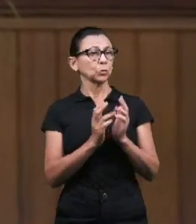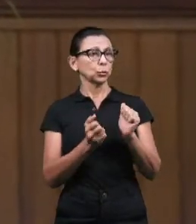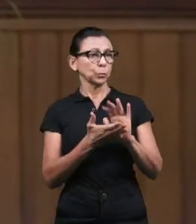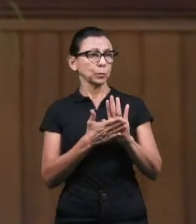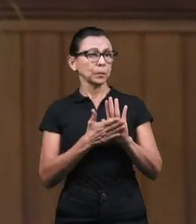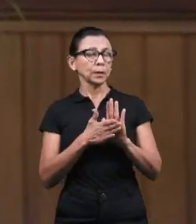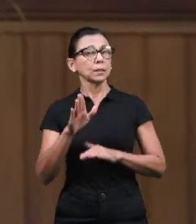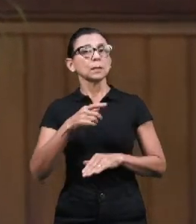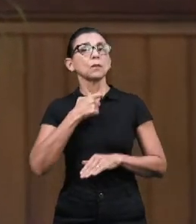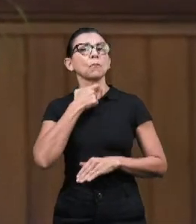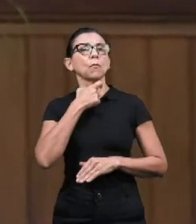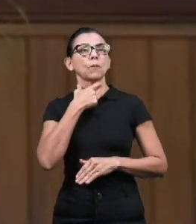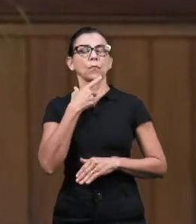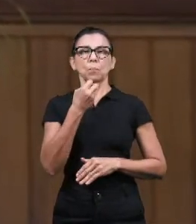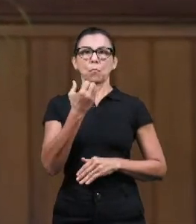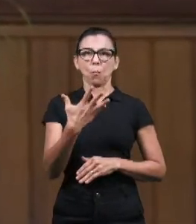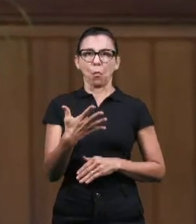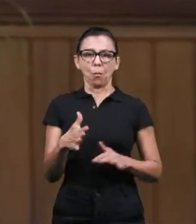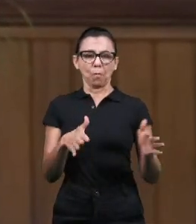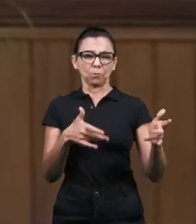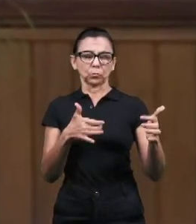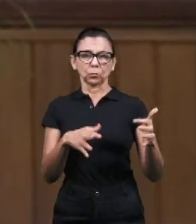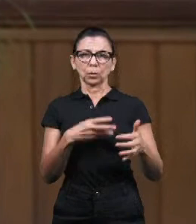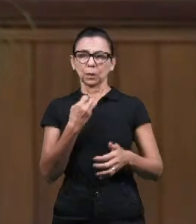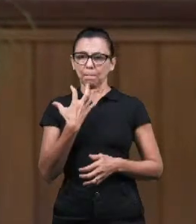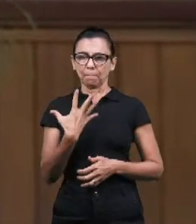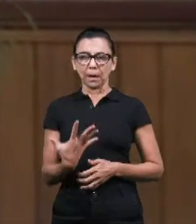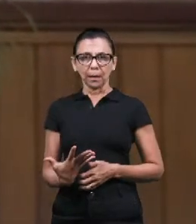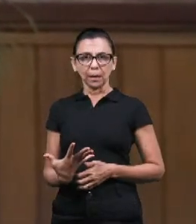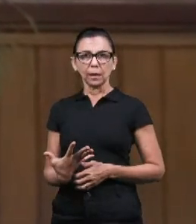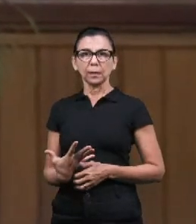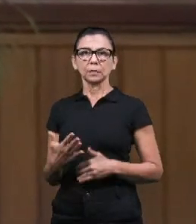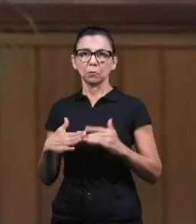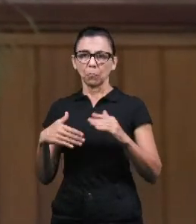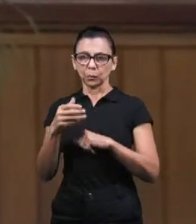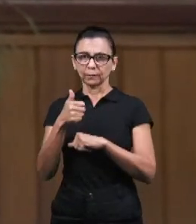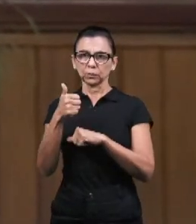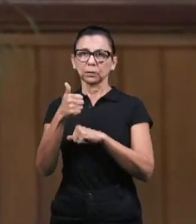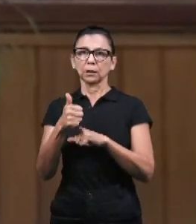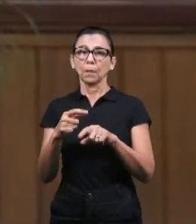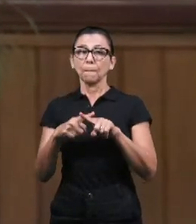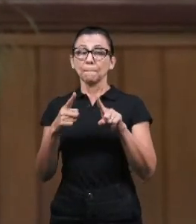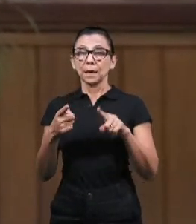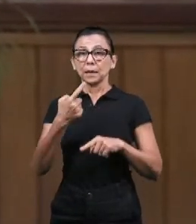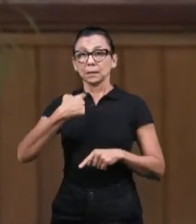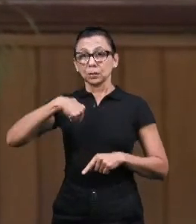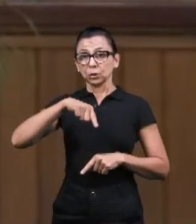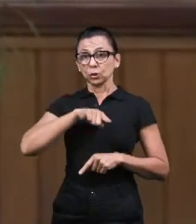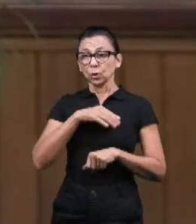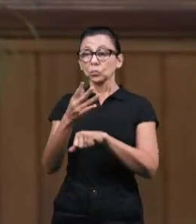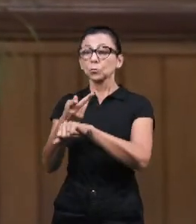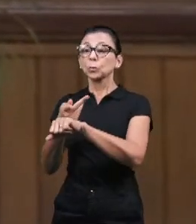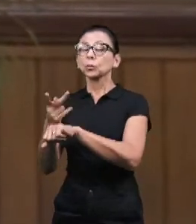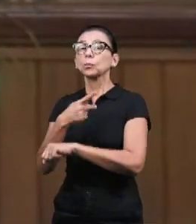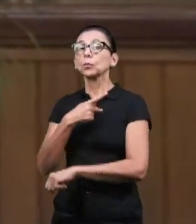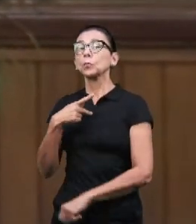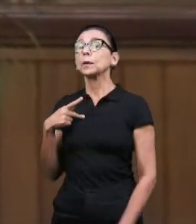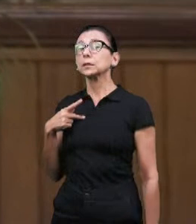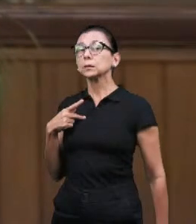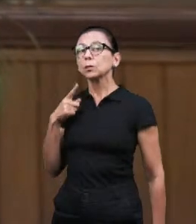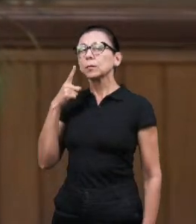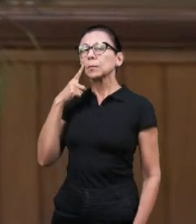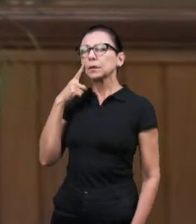boa ou toca bem, nós entramos em contato com o ministério local dele, para ver como é que é a vida dele na